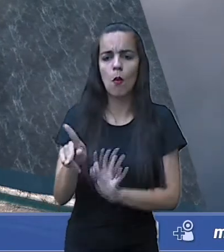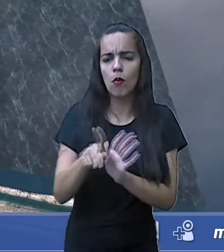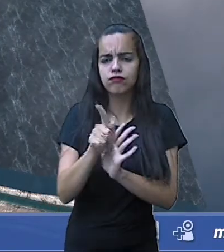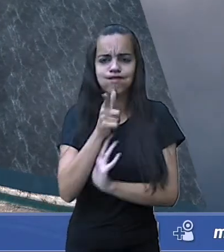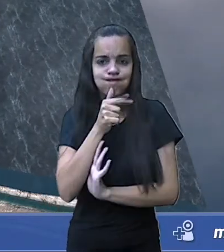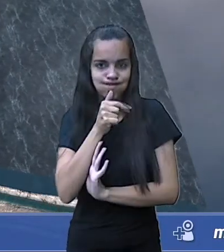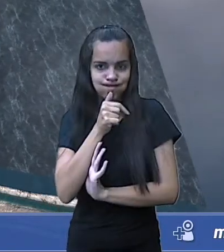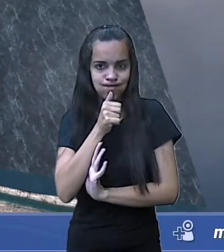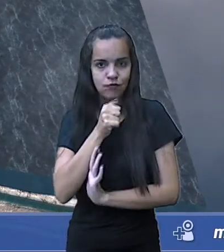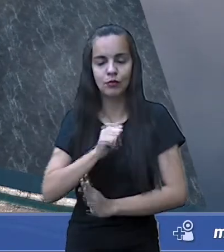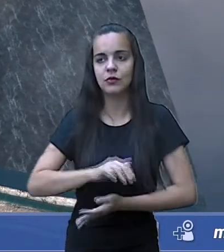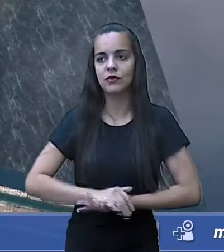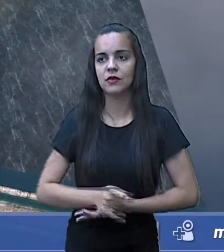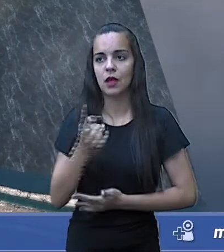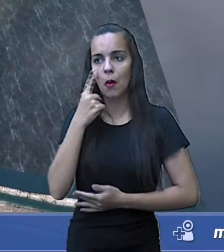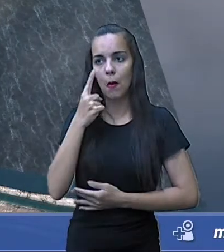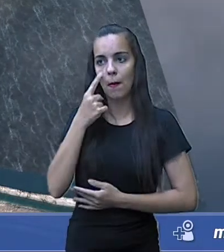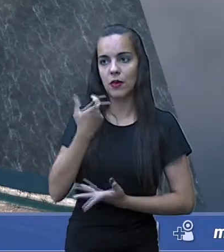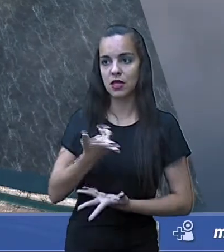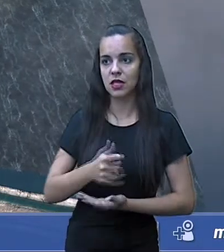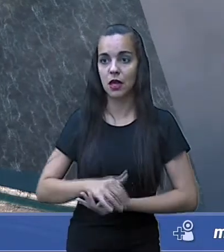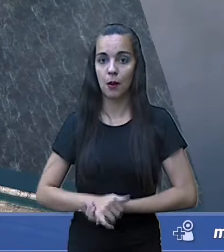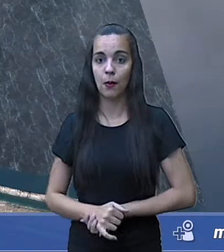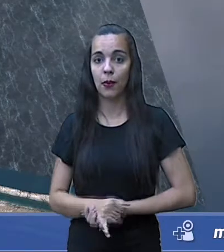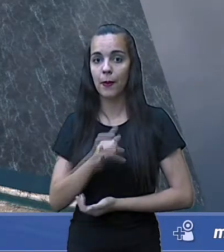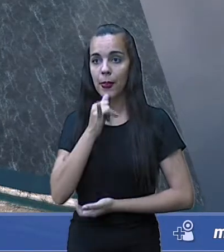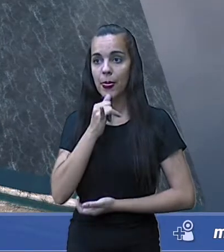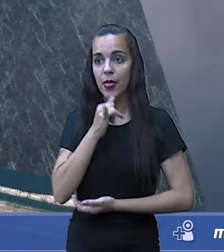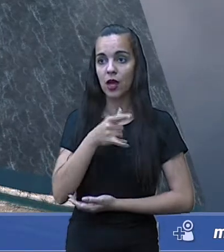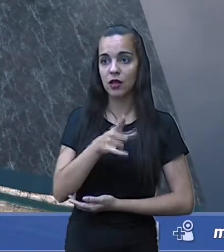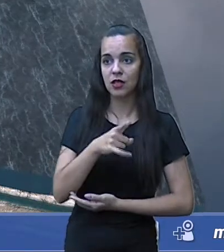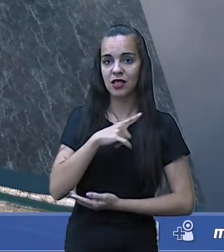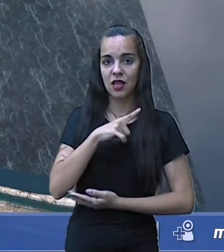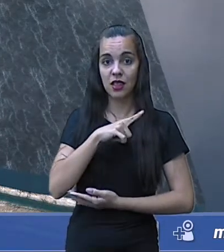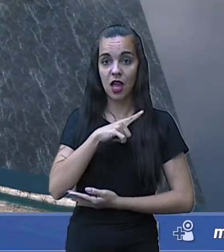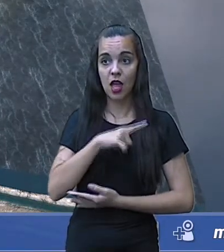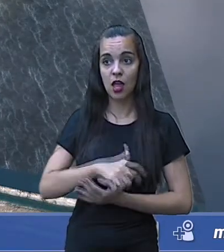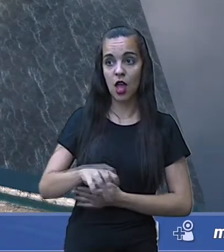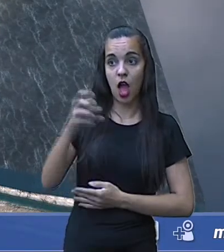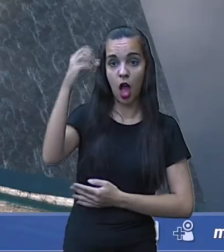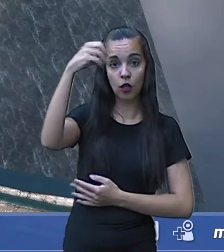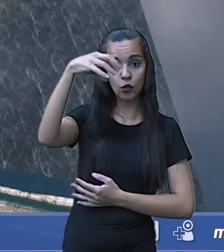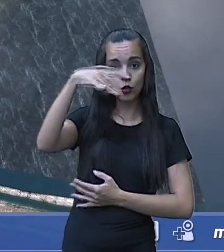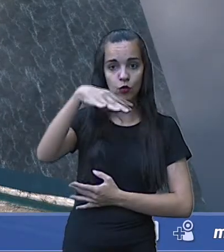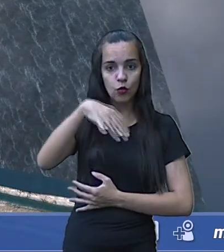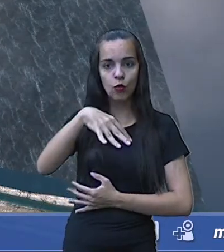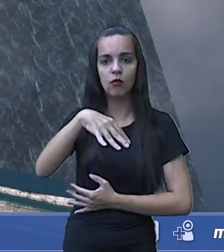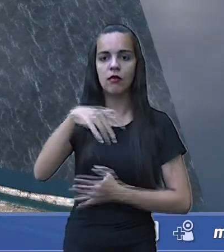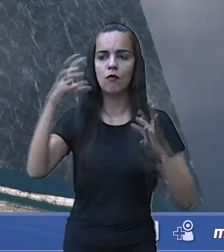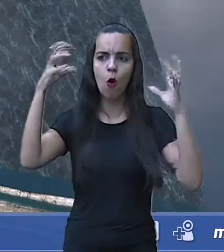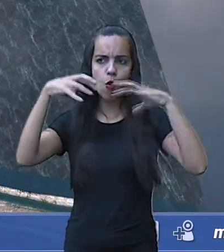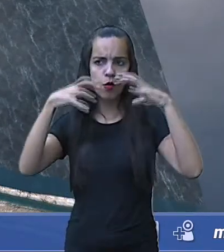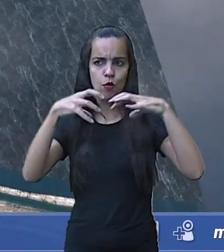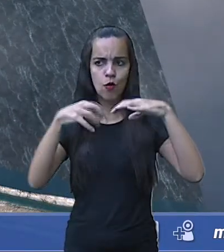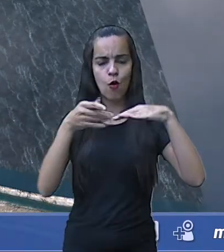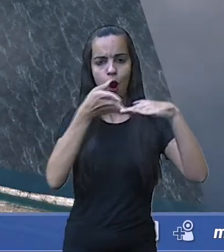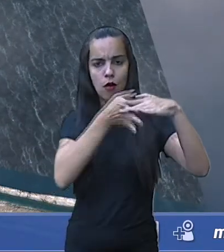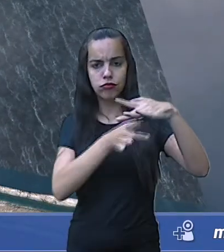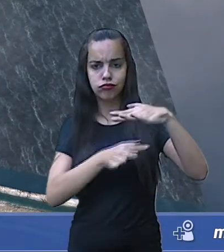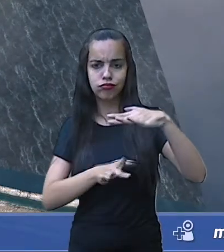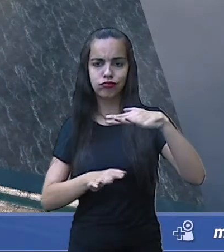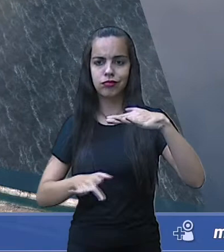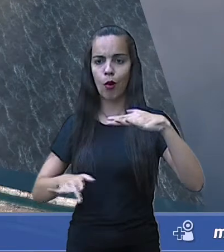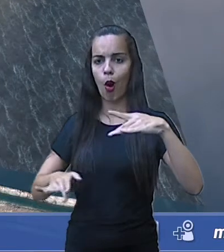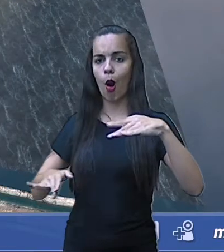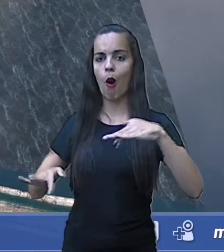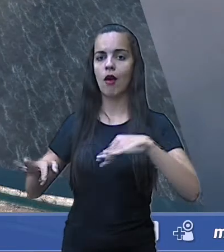vamos ver que as nascentes dos rios, elas acontecem nas partes mais altas e eles